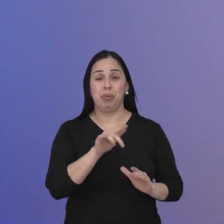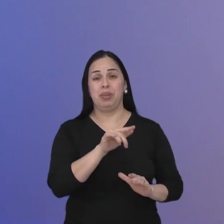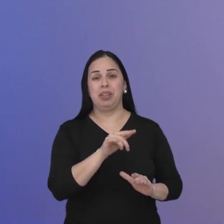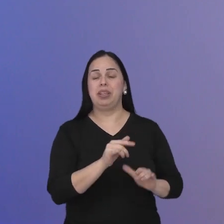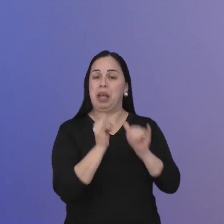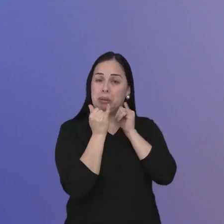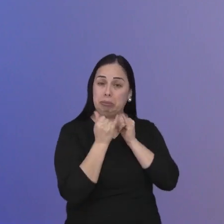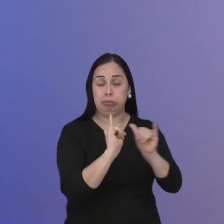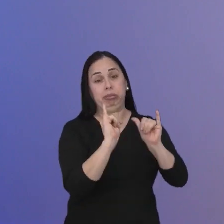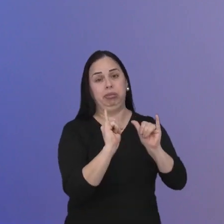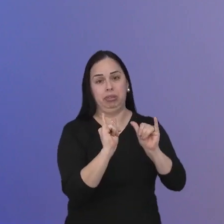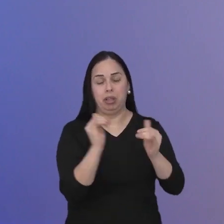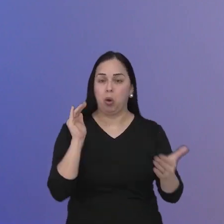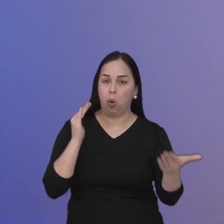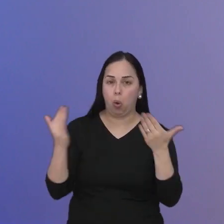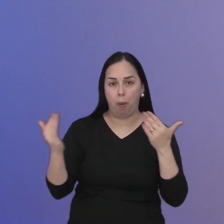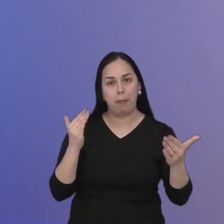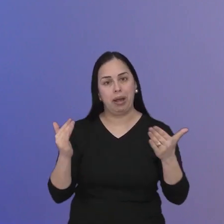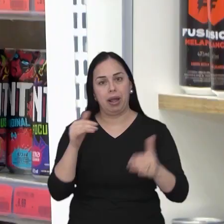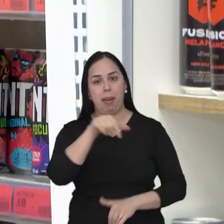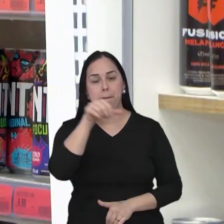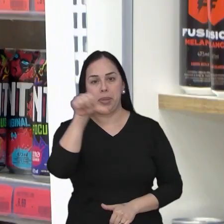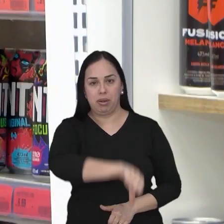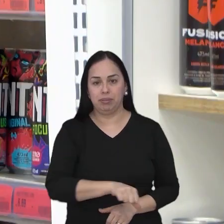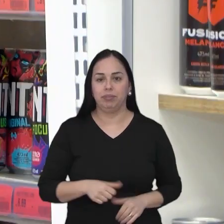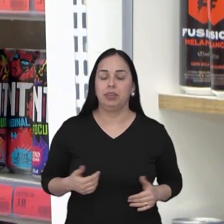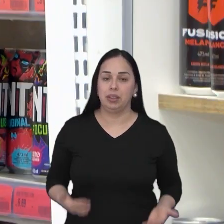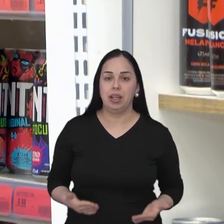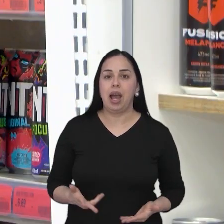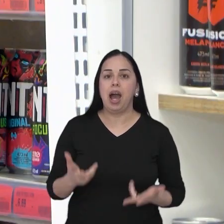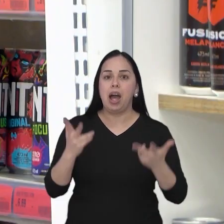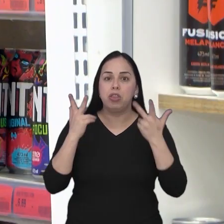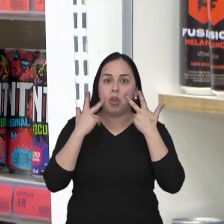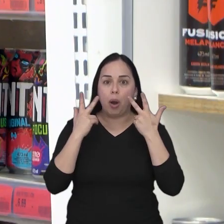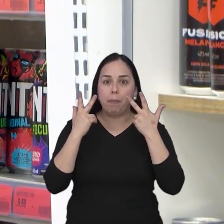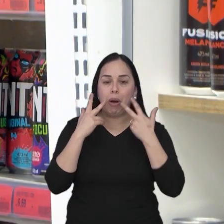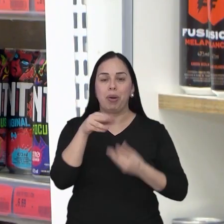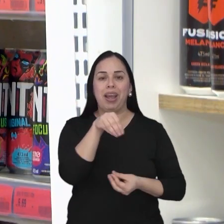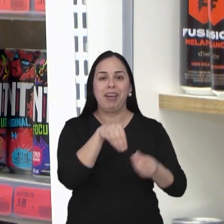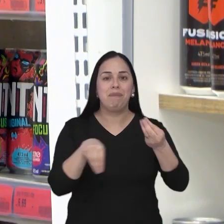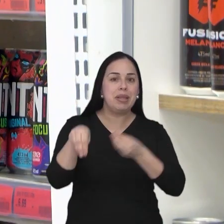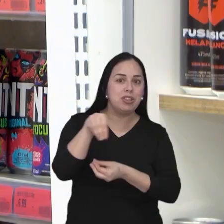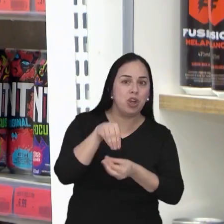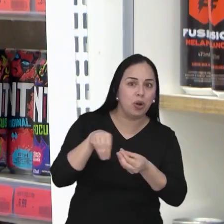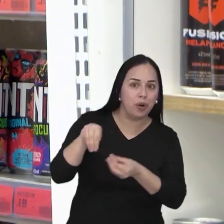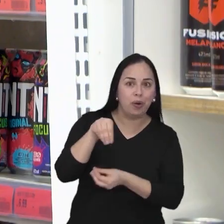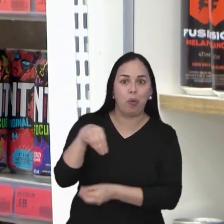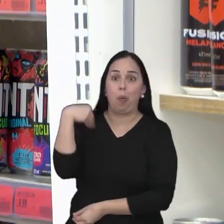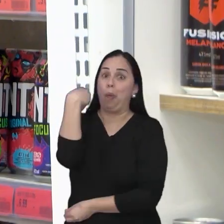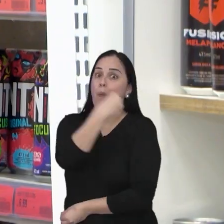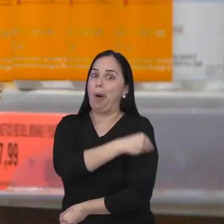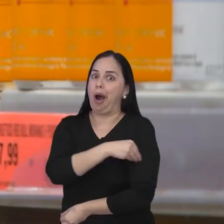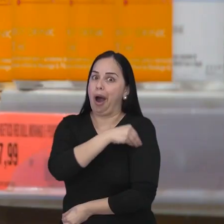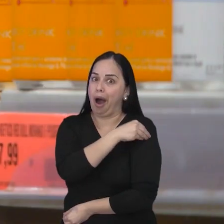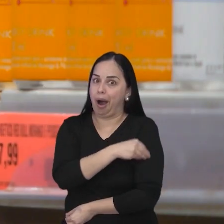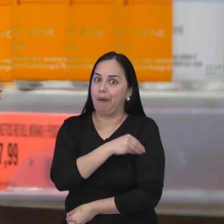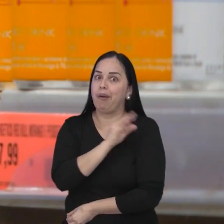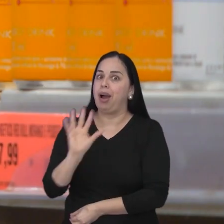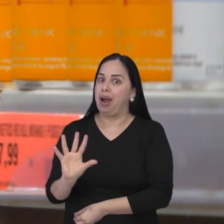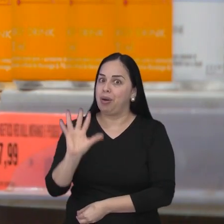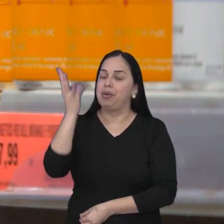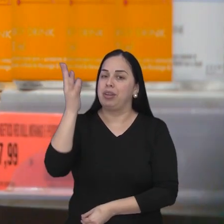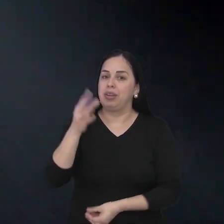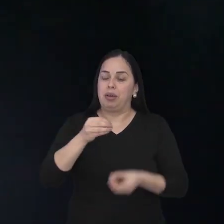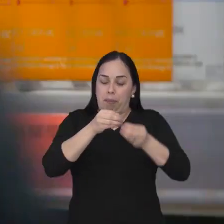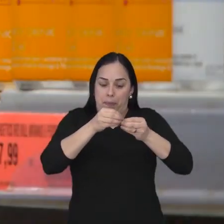termogênico pior em relação à saúde em si. É comum que os energéticos sejam misturados com bebidas alcoólicas, o que pode